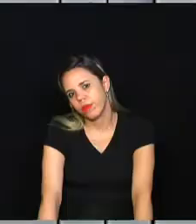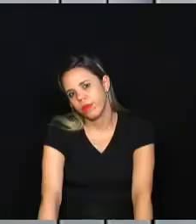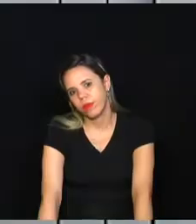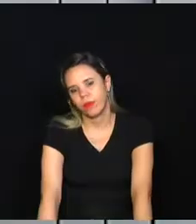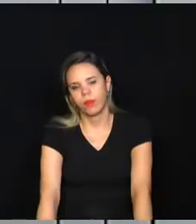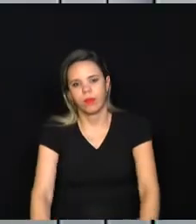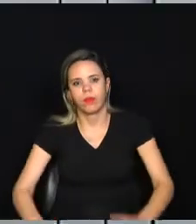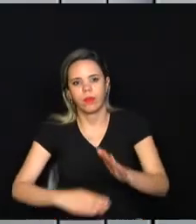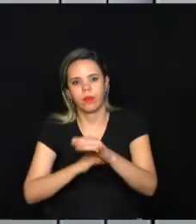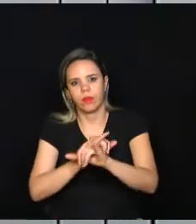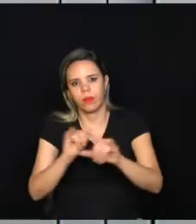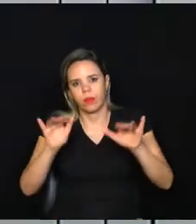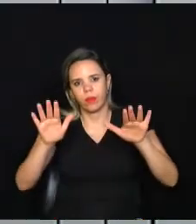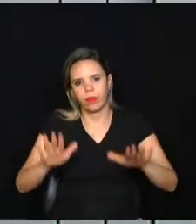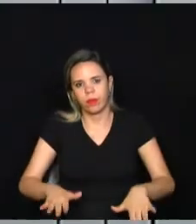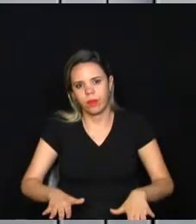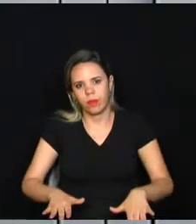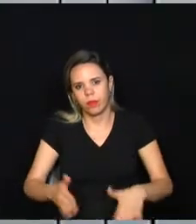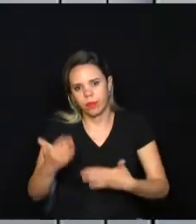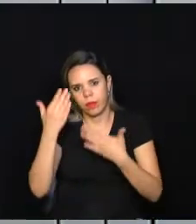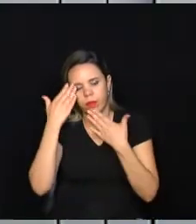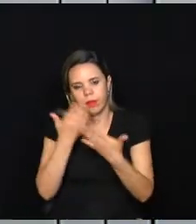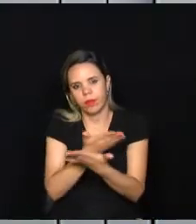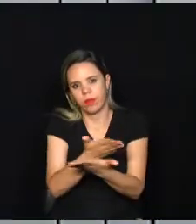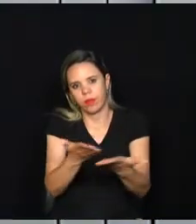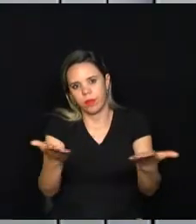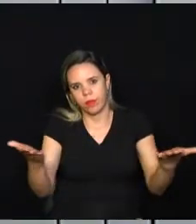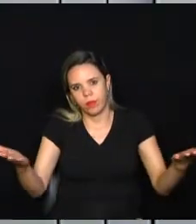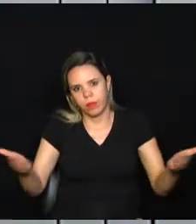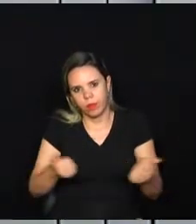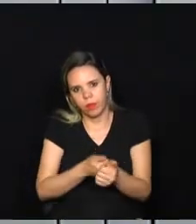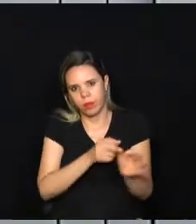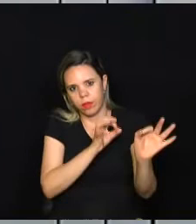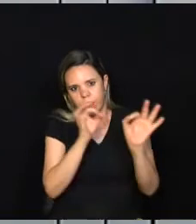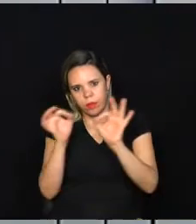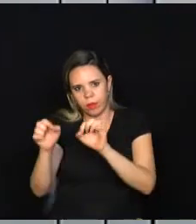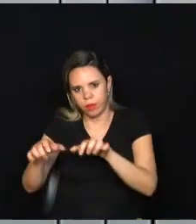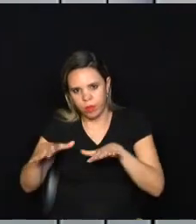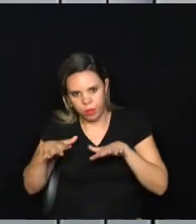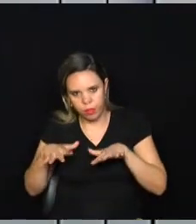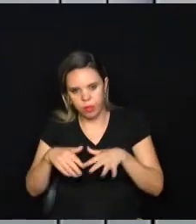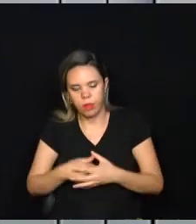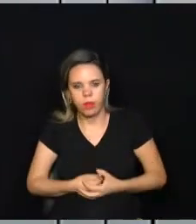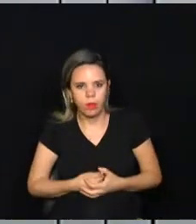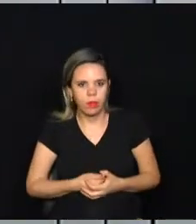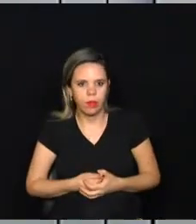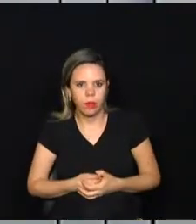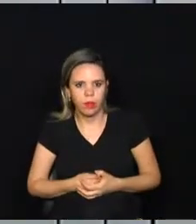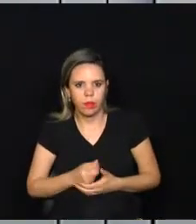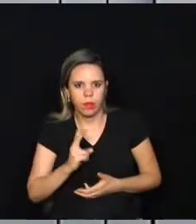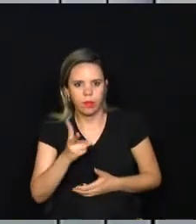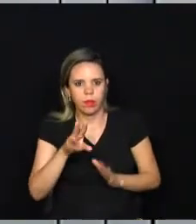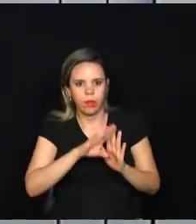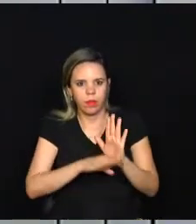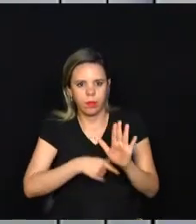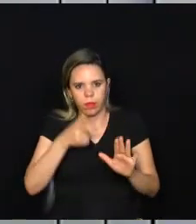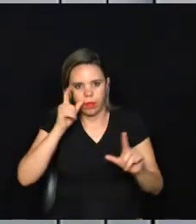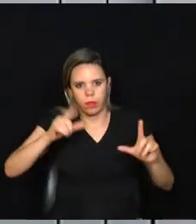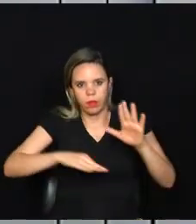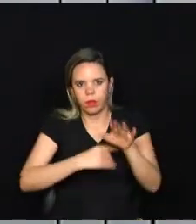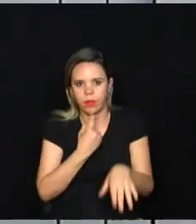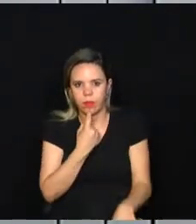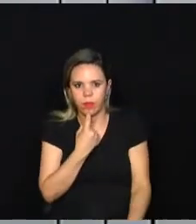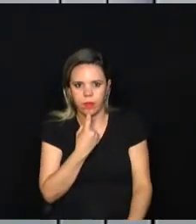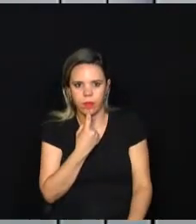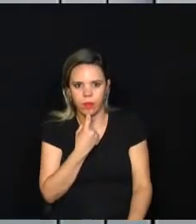O Câmara Notícia fica por aqui. Muito obrigado pela sua companhia e audiência. Continue na TV Câmara